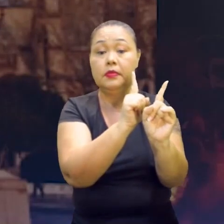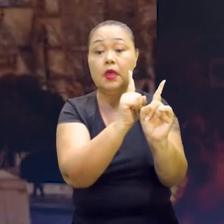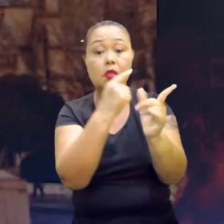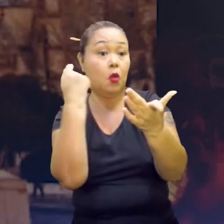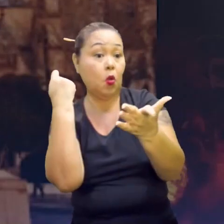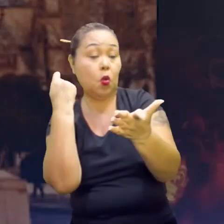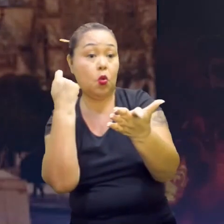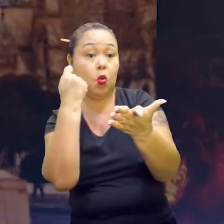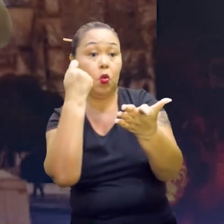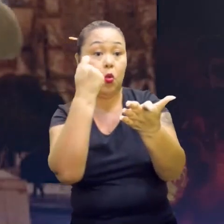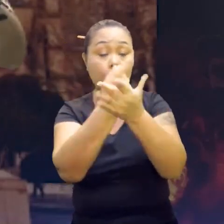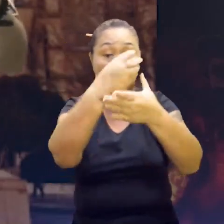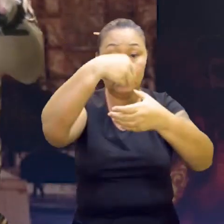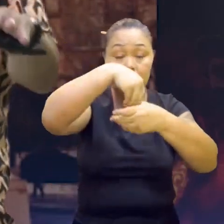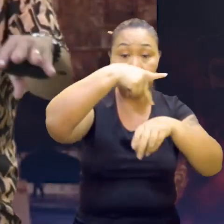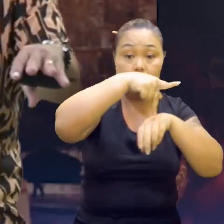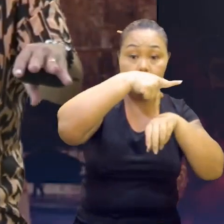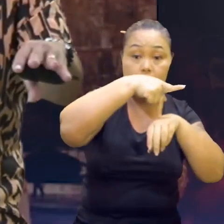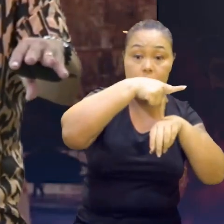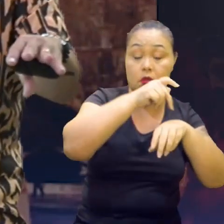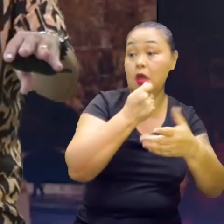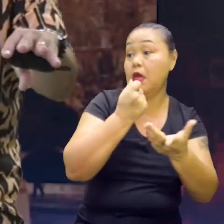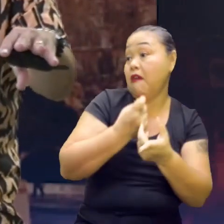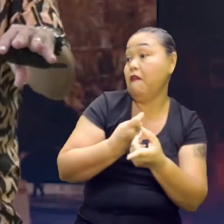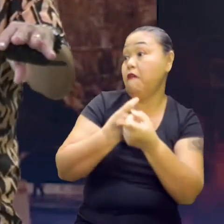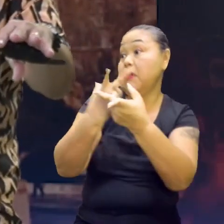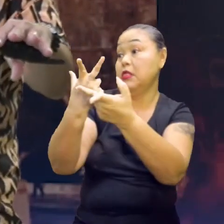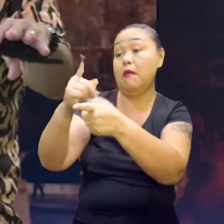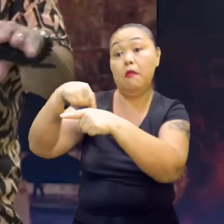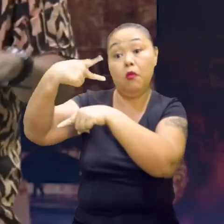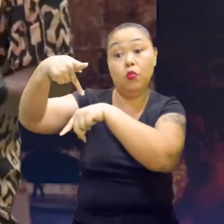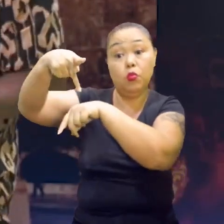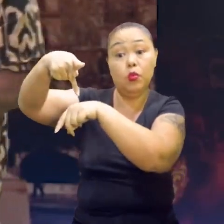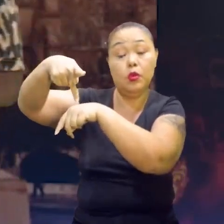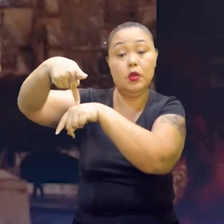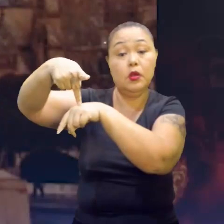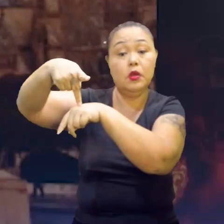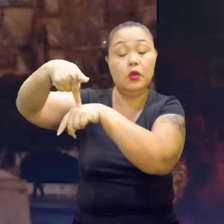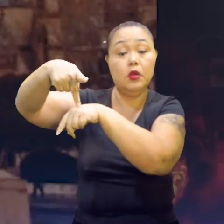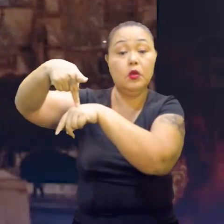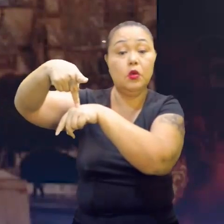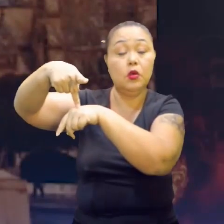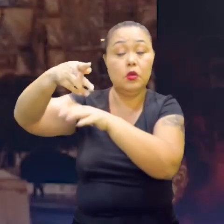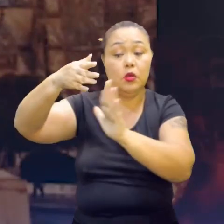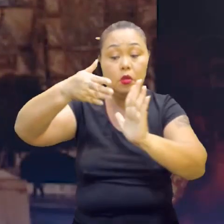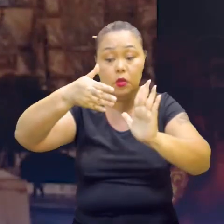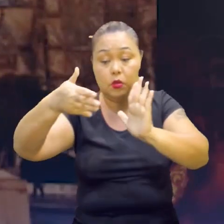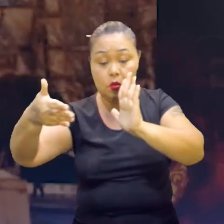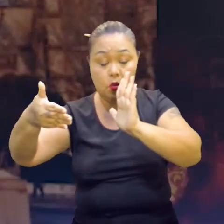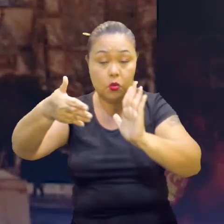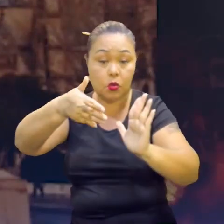internamente e sem poder de vender para os outros países, vai haver uma